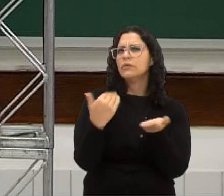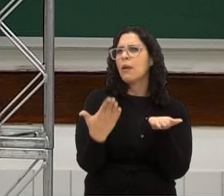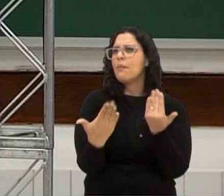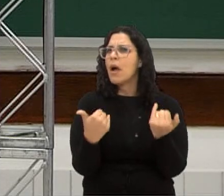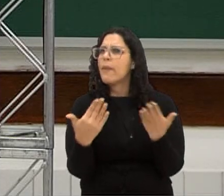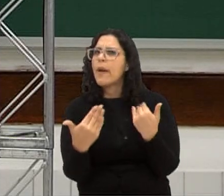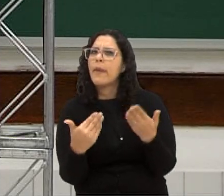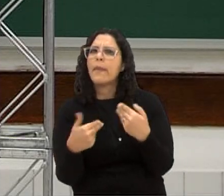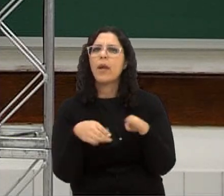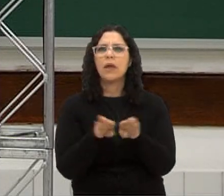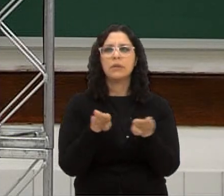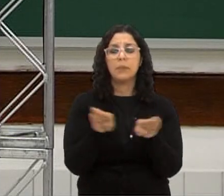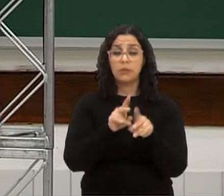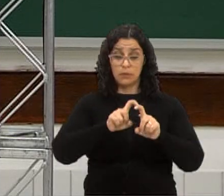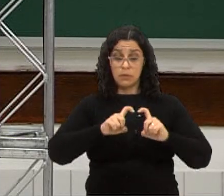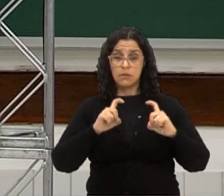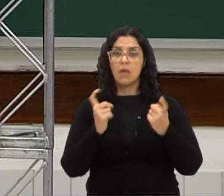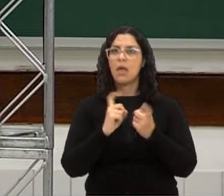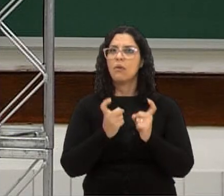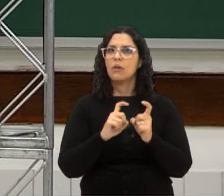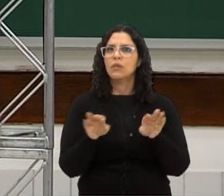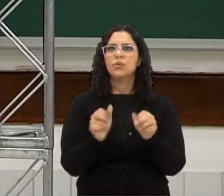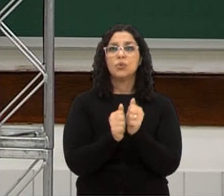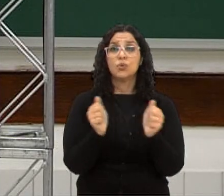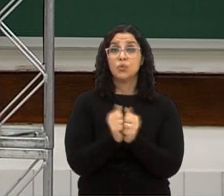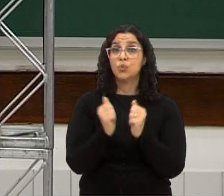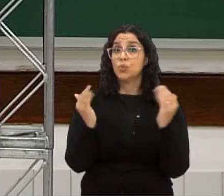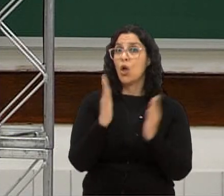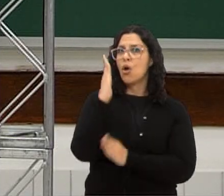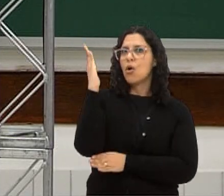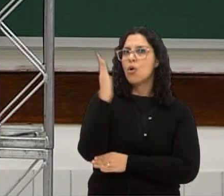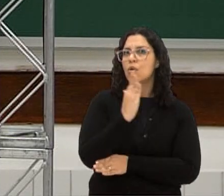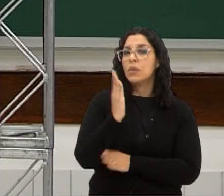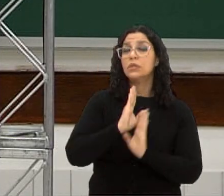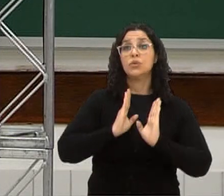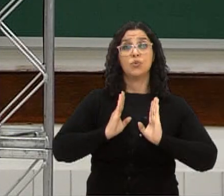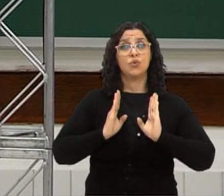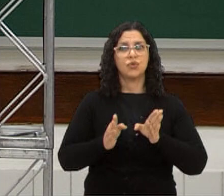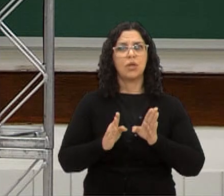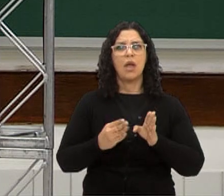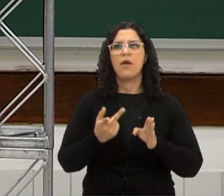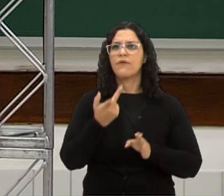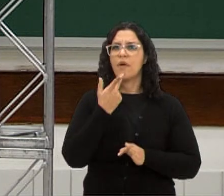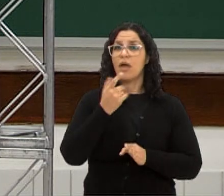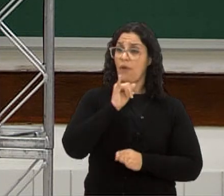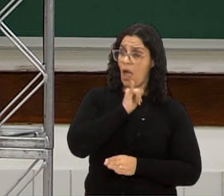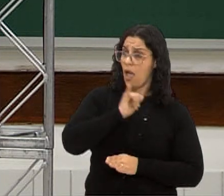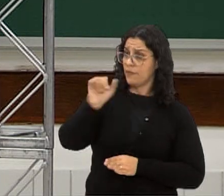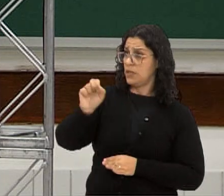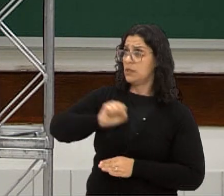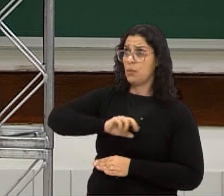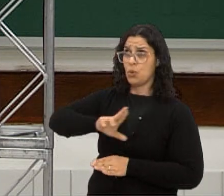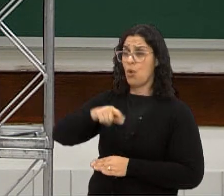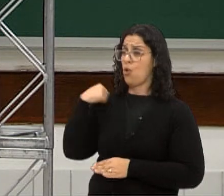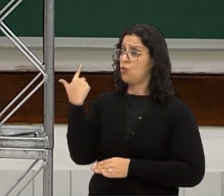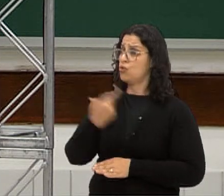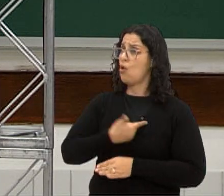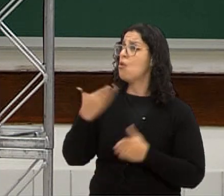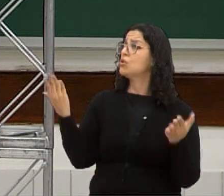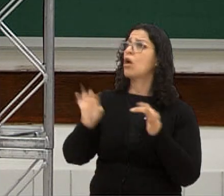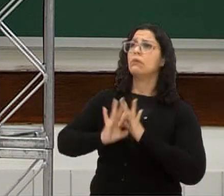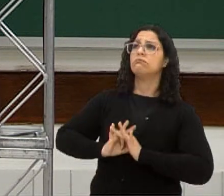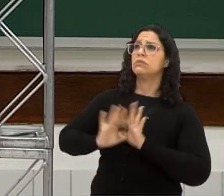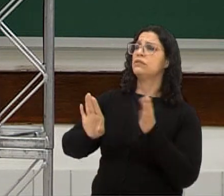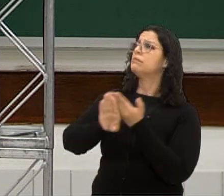já faz uma reunião na qual o Brasil estaria se tornando independente